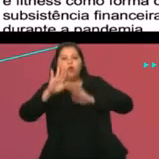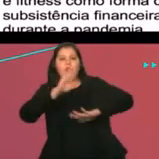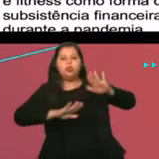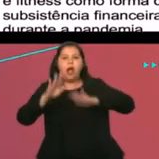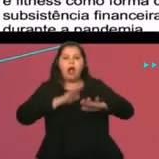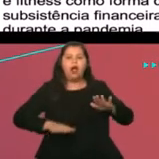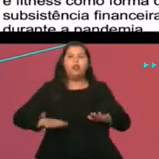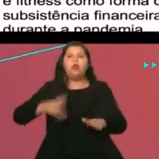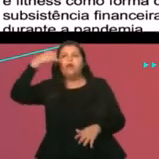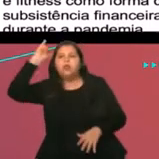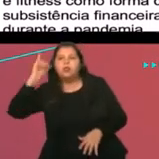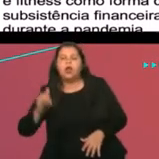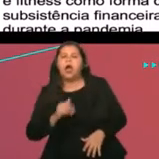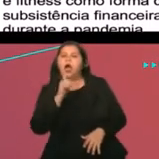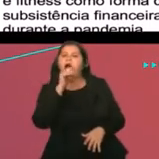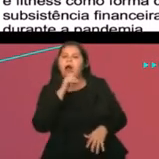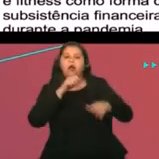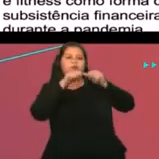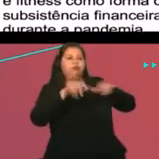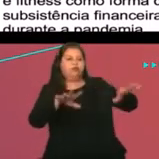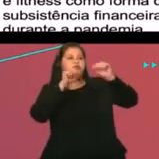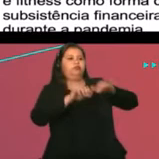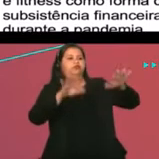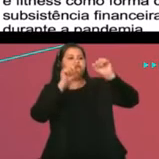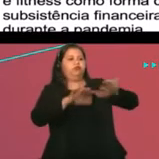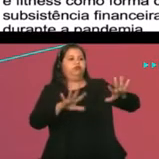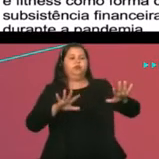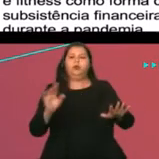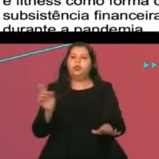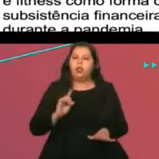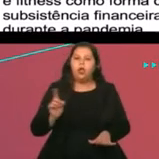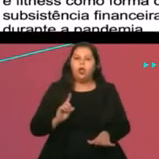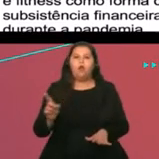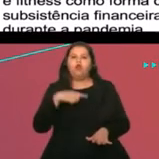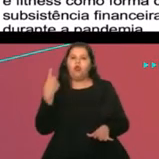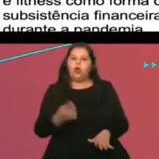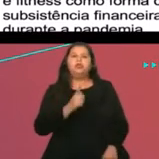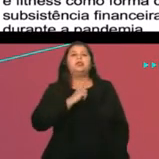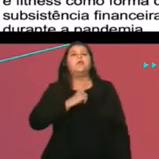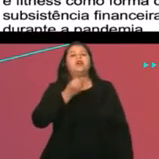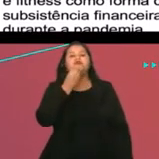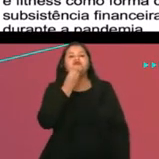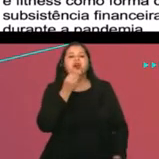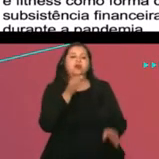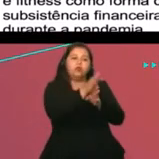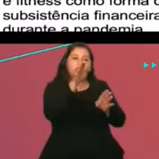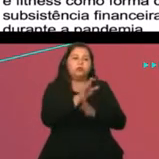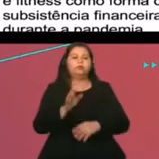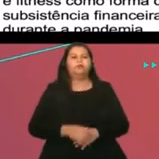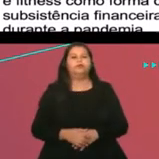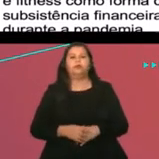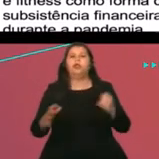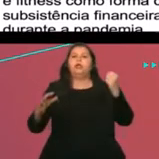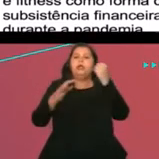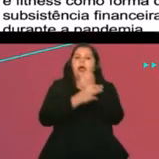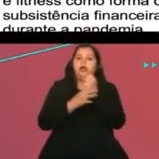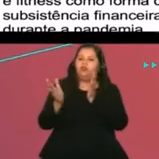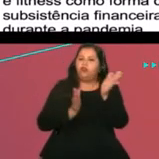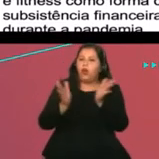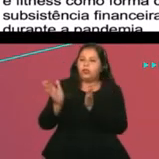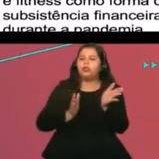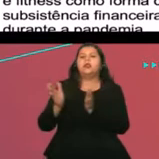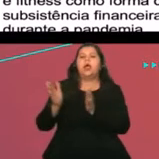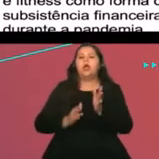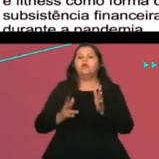homogêneo que não desperdice ago nós temos a chance de fazer isso é garantir o acesso à energia confiável